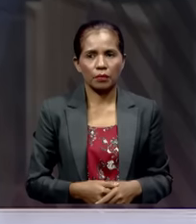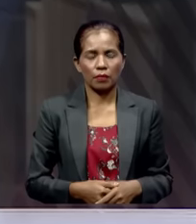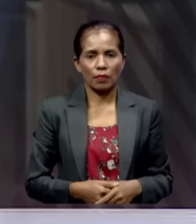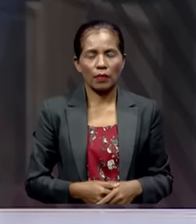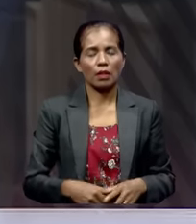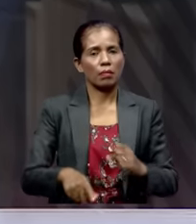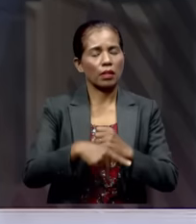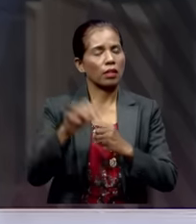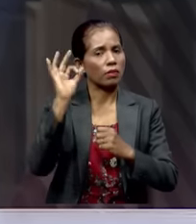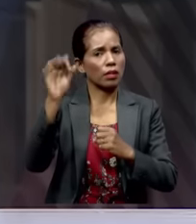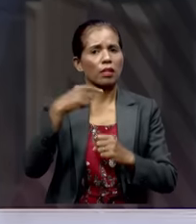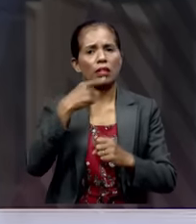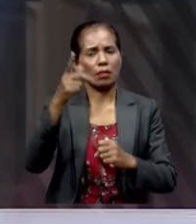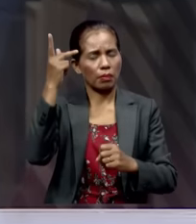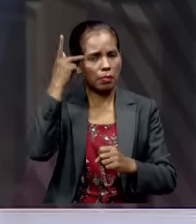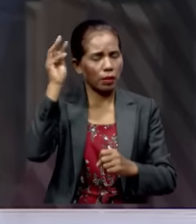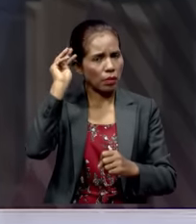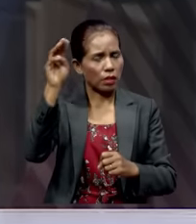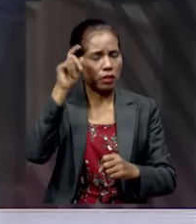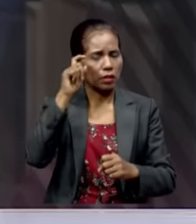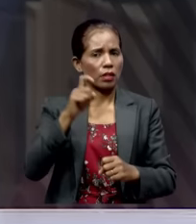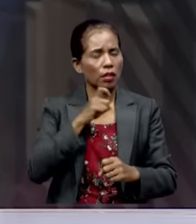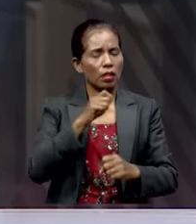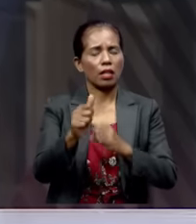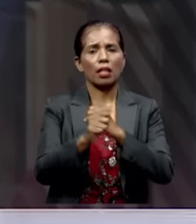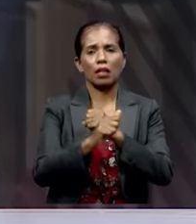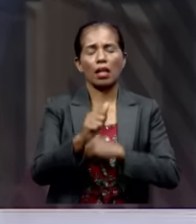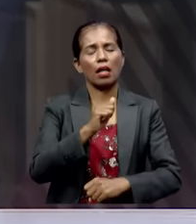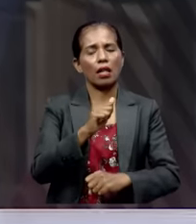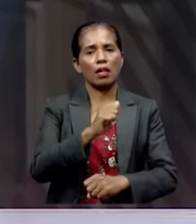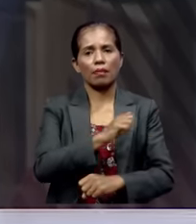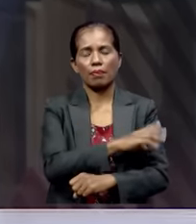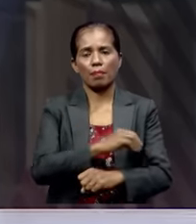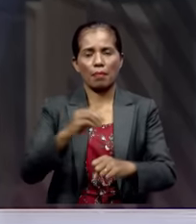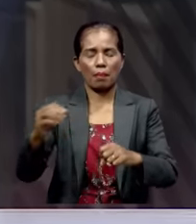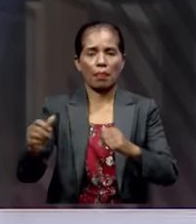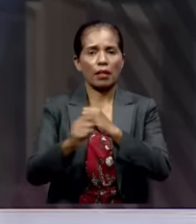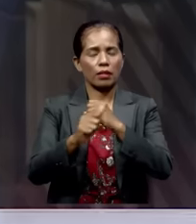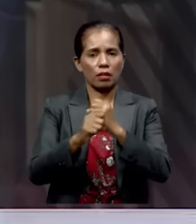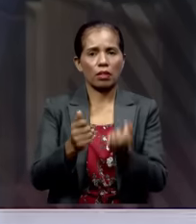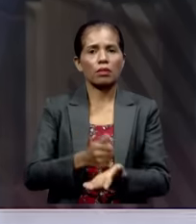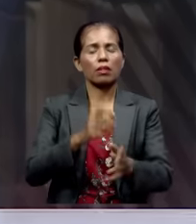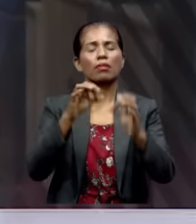Fortaleza critica primeiro-ministro Kaira Lassana Guzmão na acto de defende uma cainhito e a becusi.